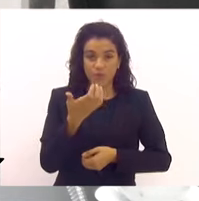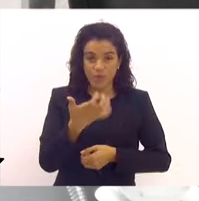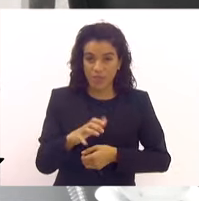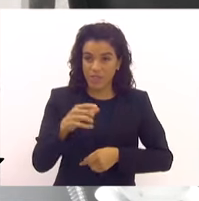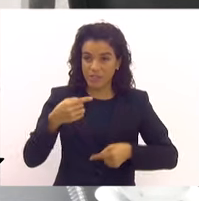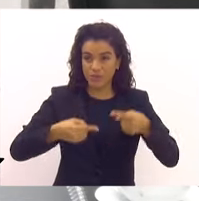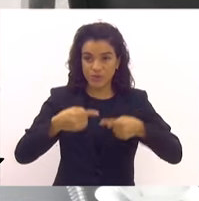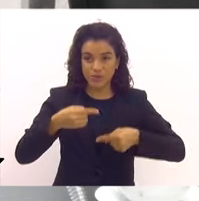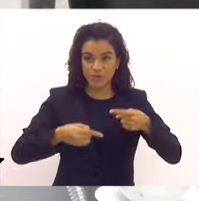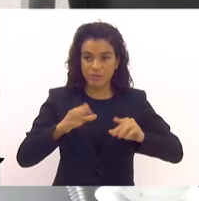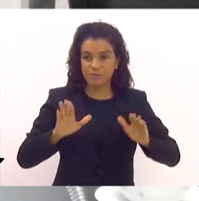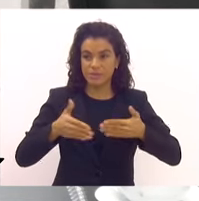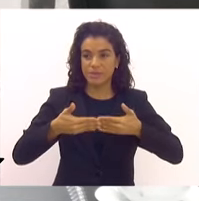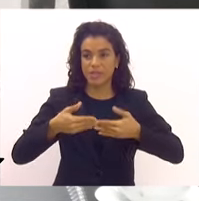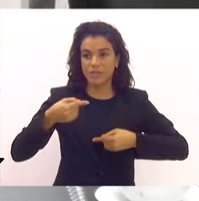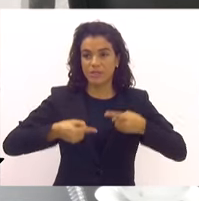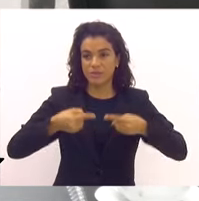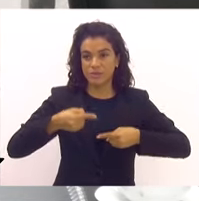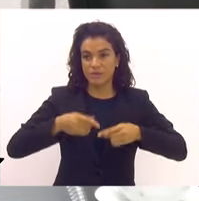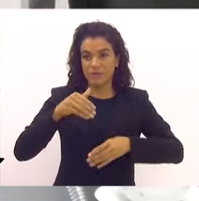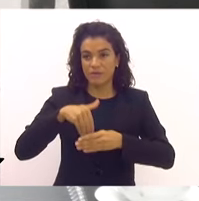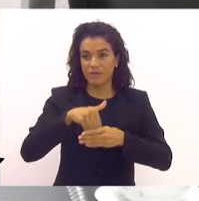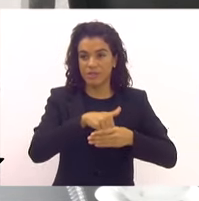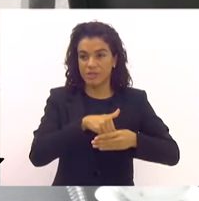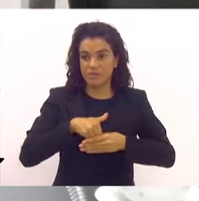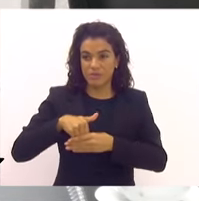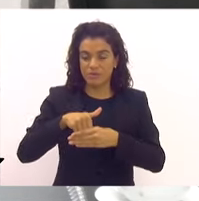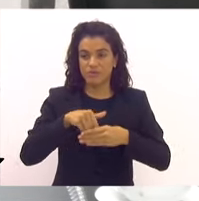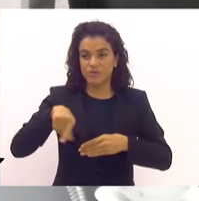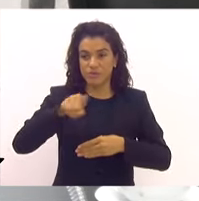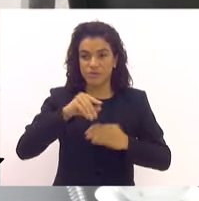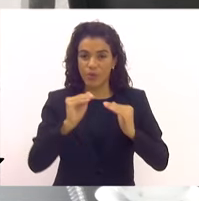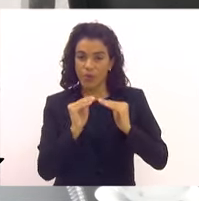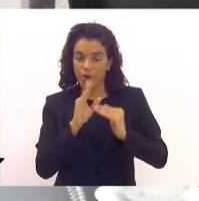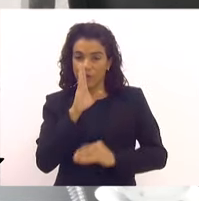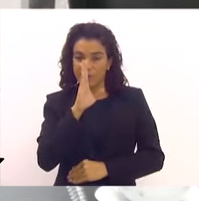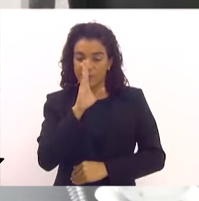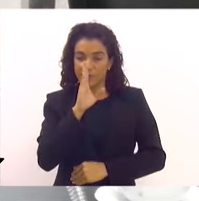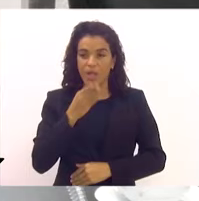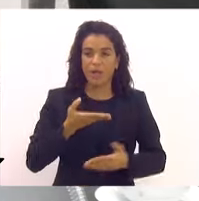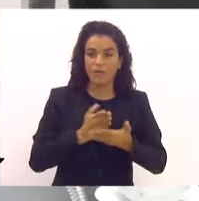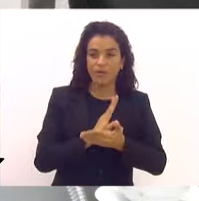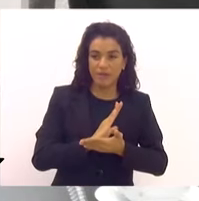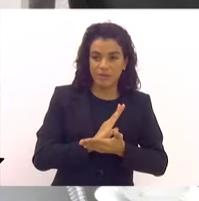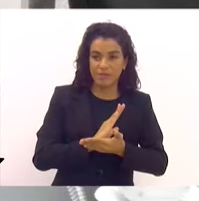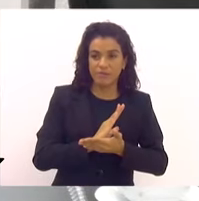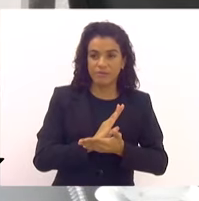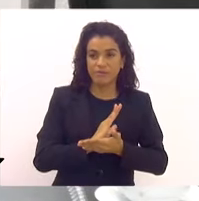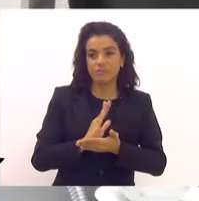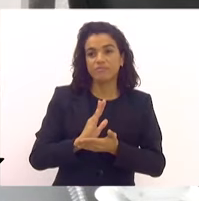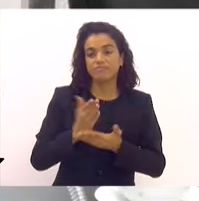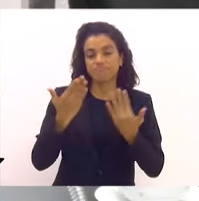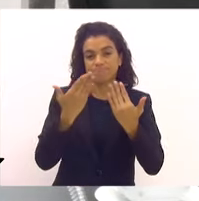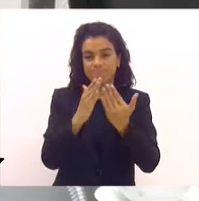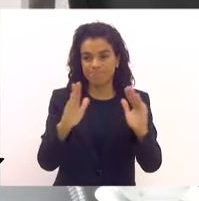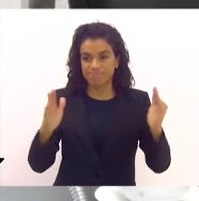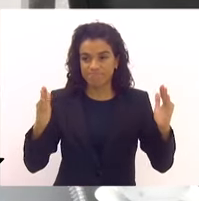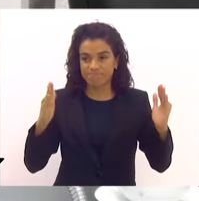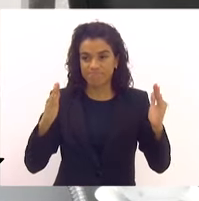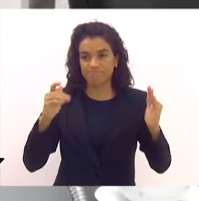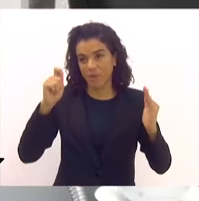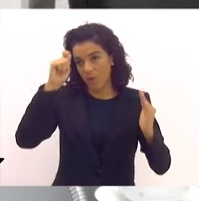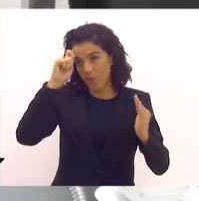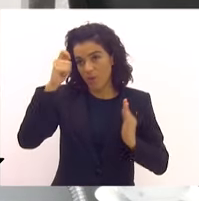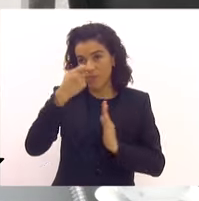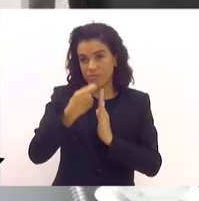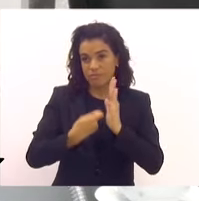queira discutir, encerrada a discussão, em votação, senhores que aprovam, permaneçam como estão, aprovado. Parabéns aos autores, em nome aqui